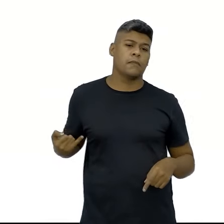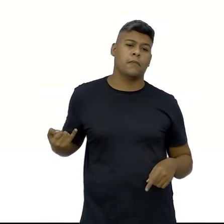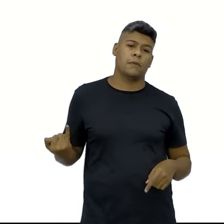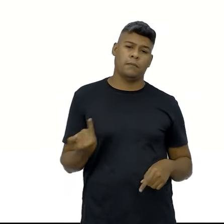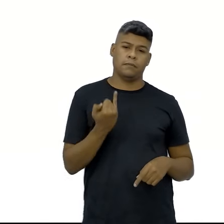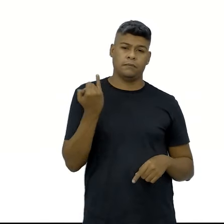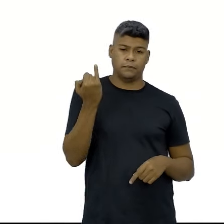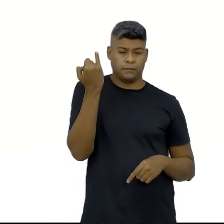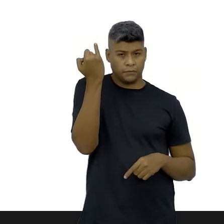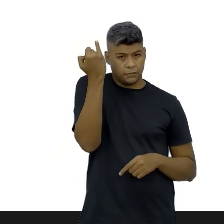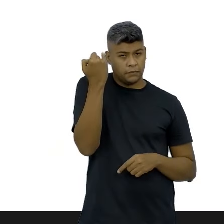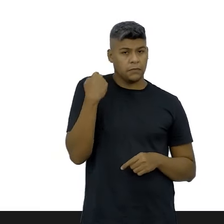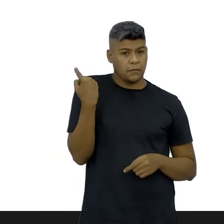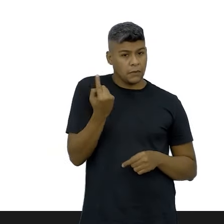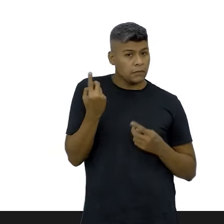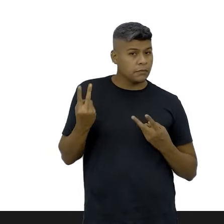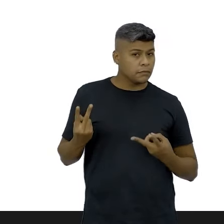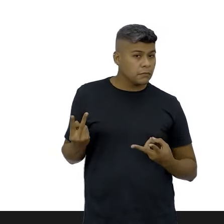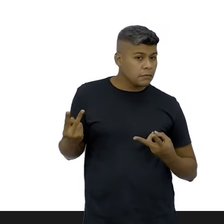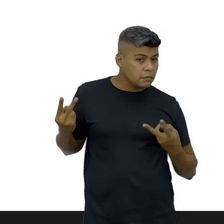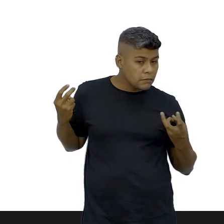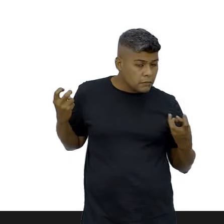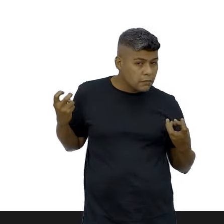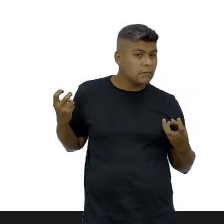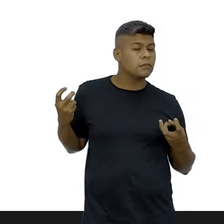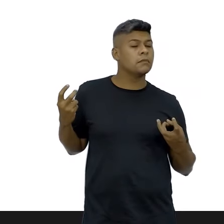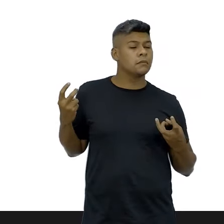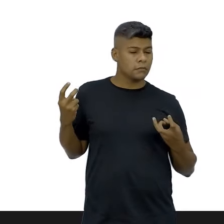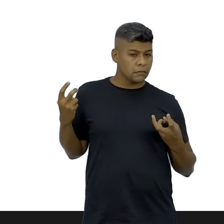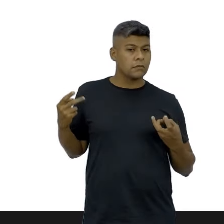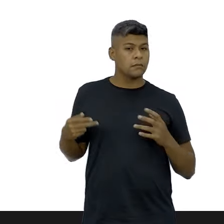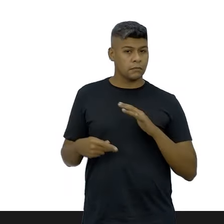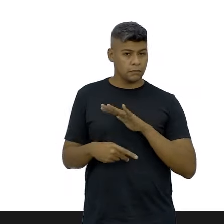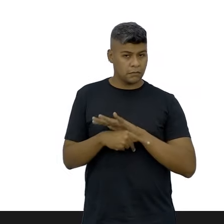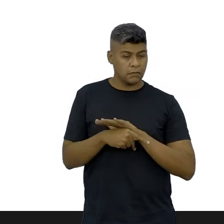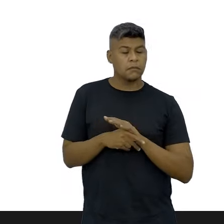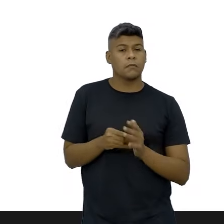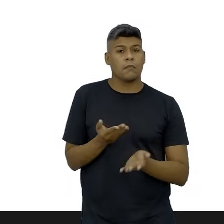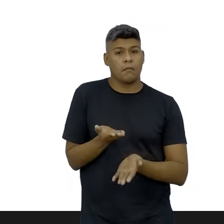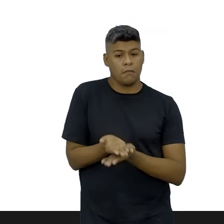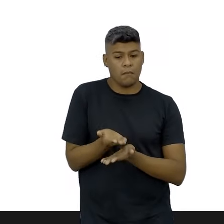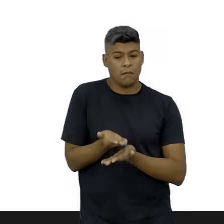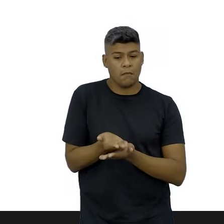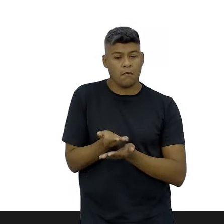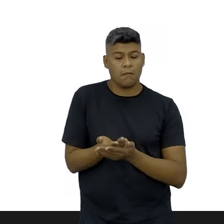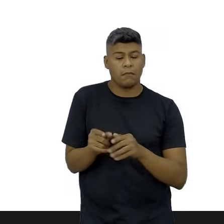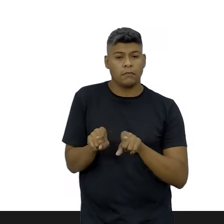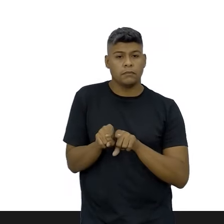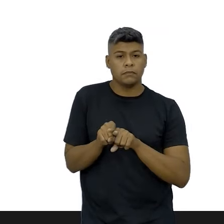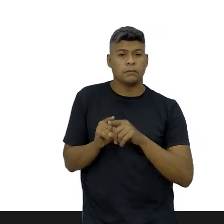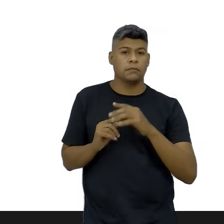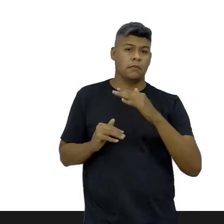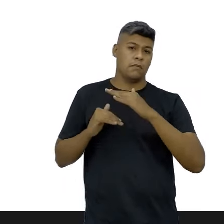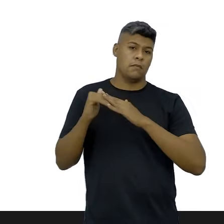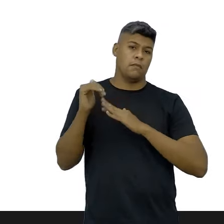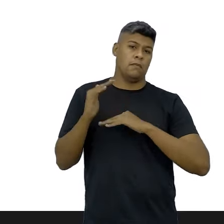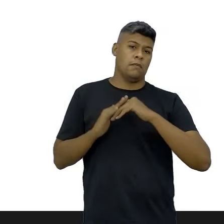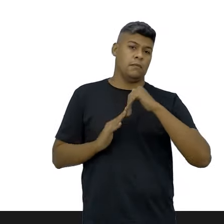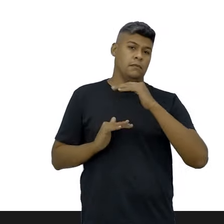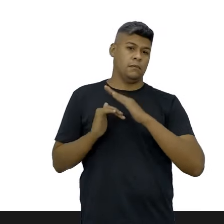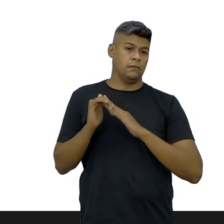que nós observemos aí o encadeamento das aulas, e as habilidades, Então,